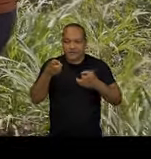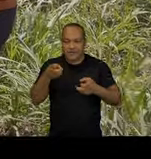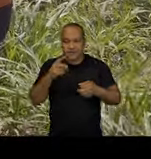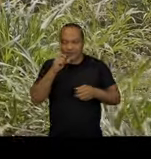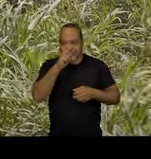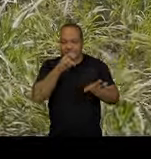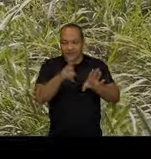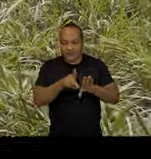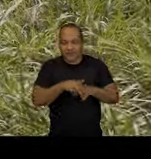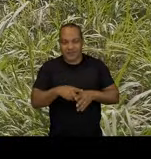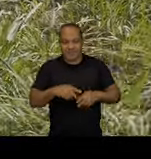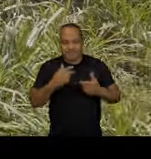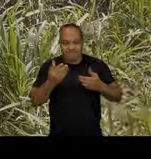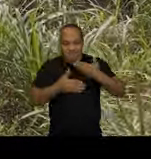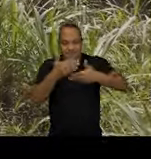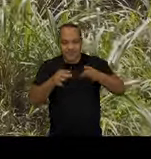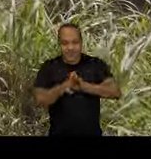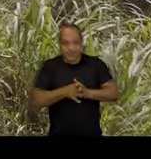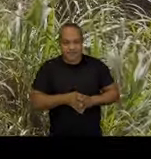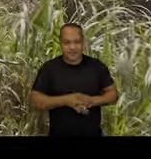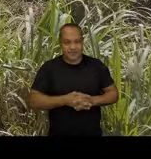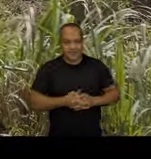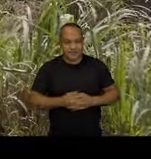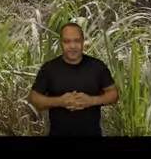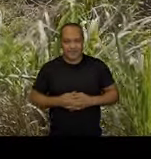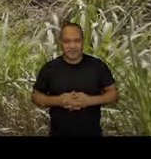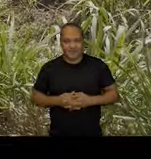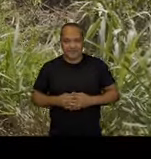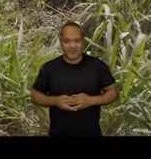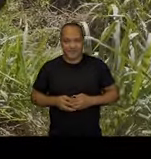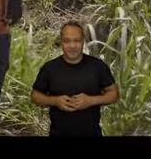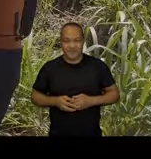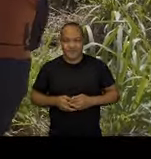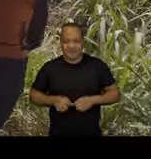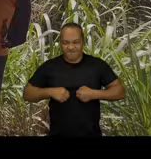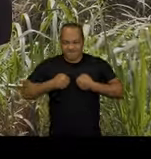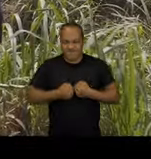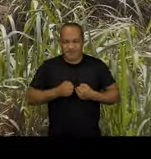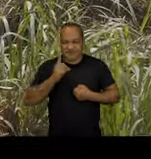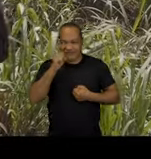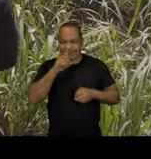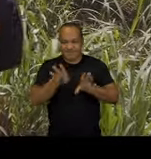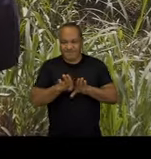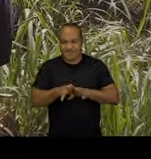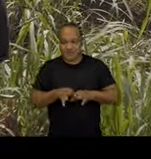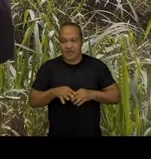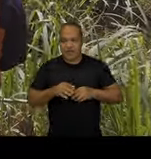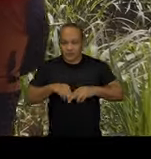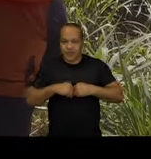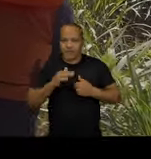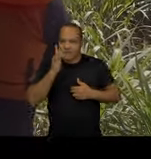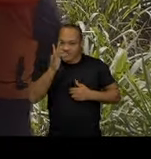bravo, eu não precisei de alguém. Eu lembro. Muito lazareto esse ponto. Esse ponto é muito